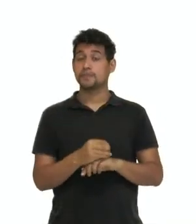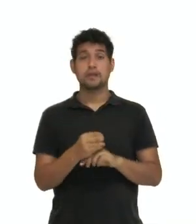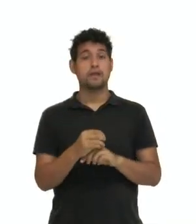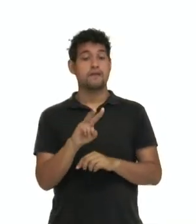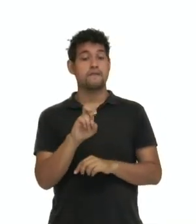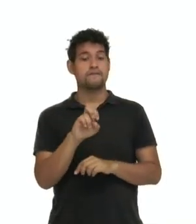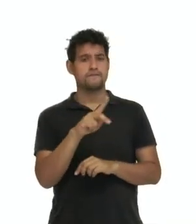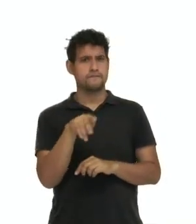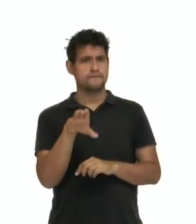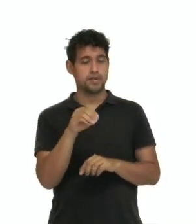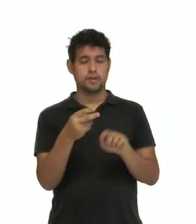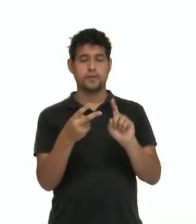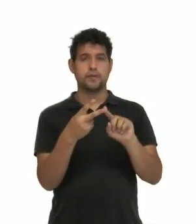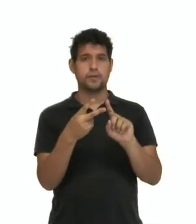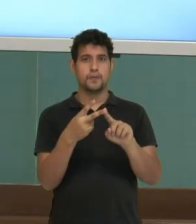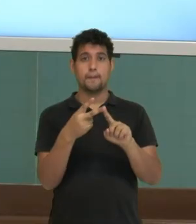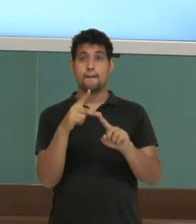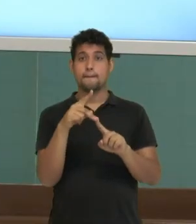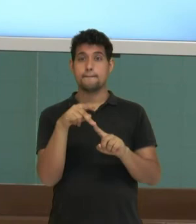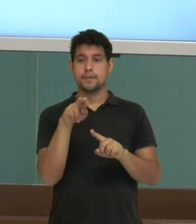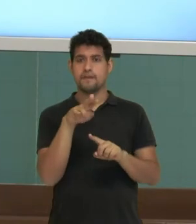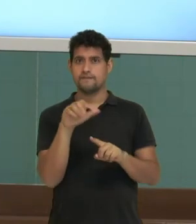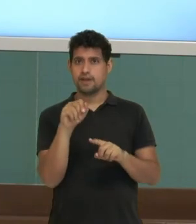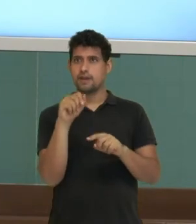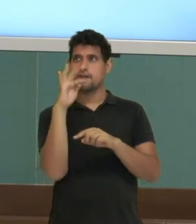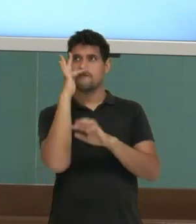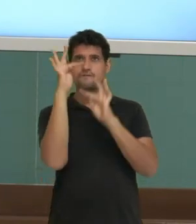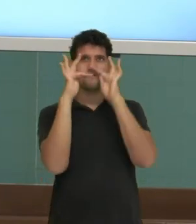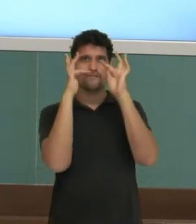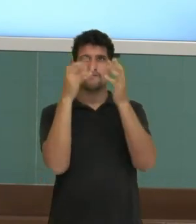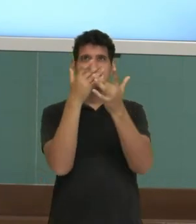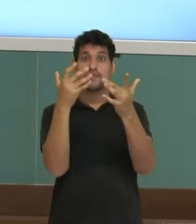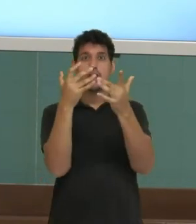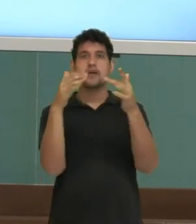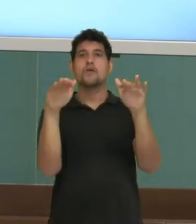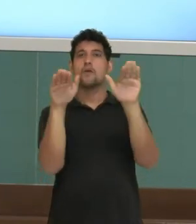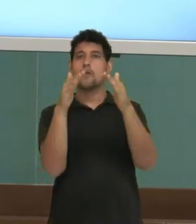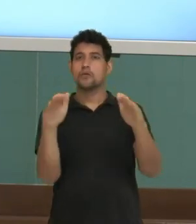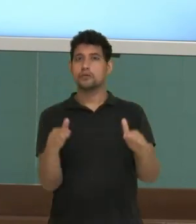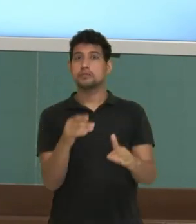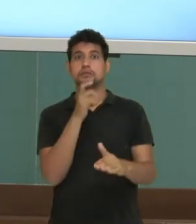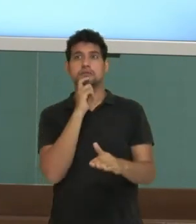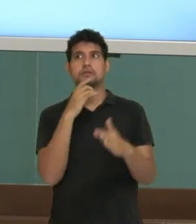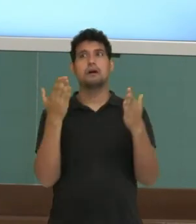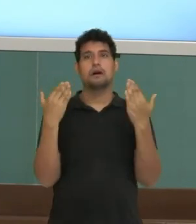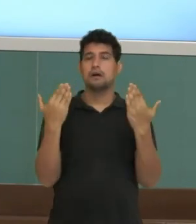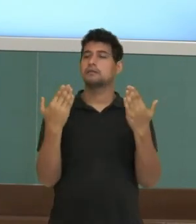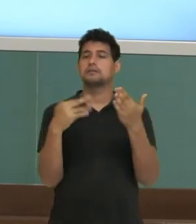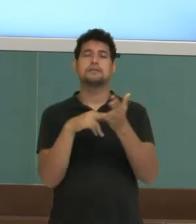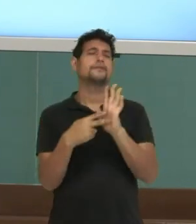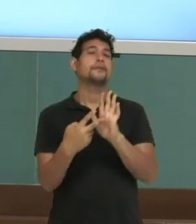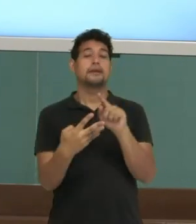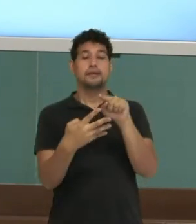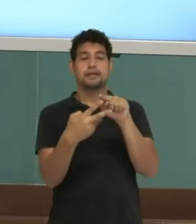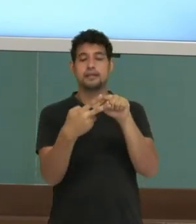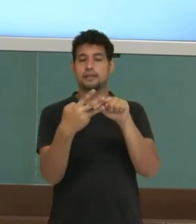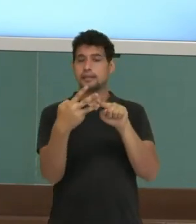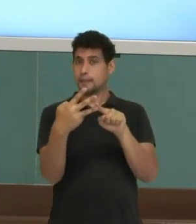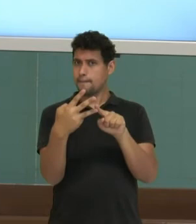Verão, primavera, inverno e outono, que duram aproximadamente